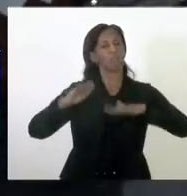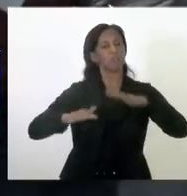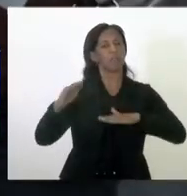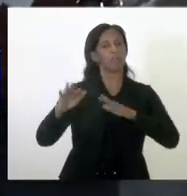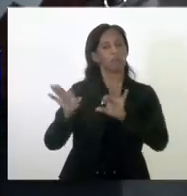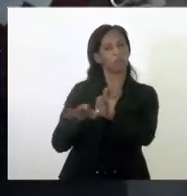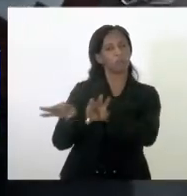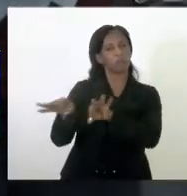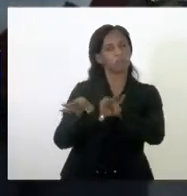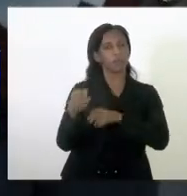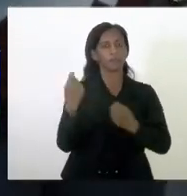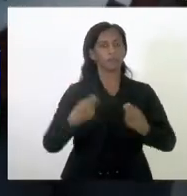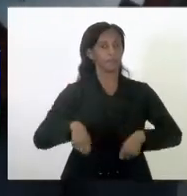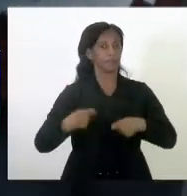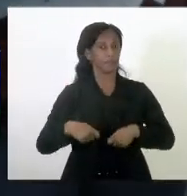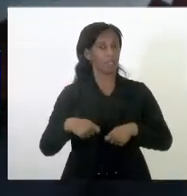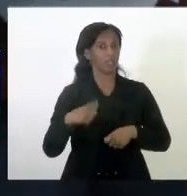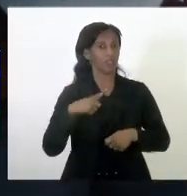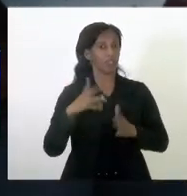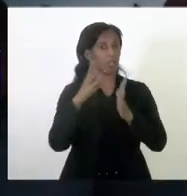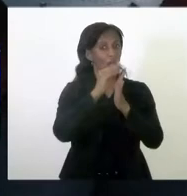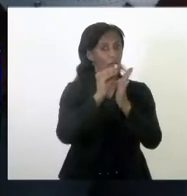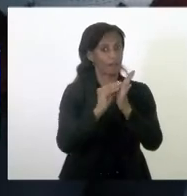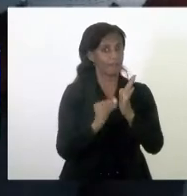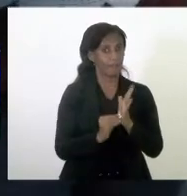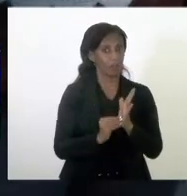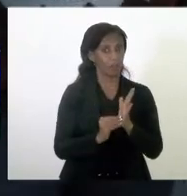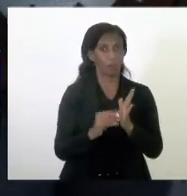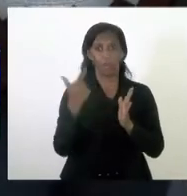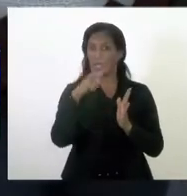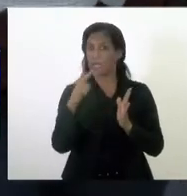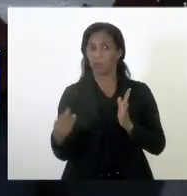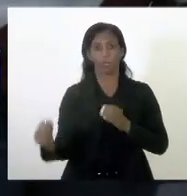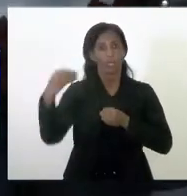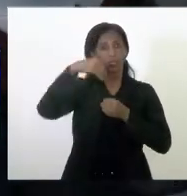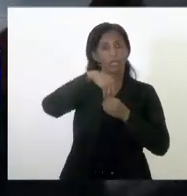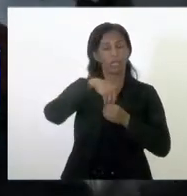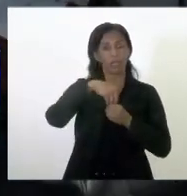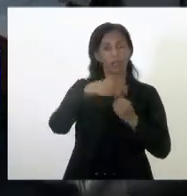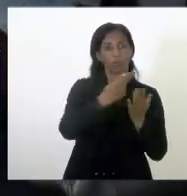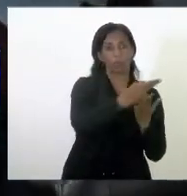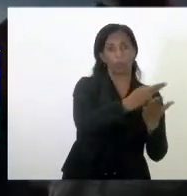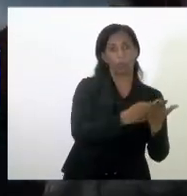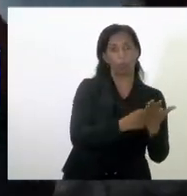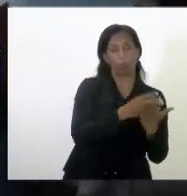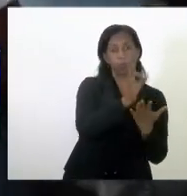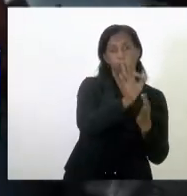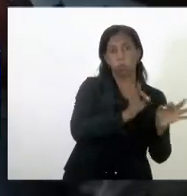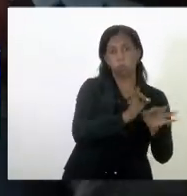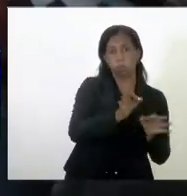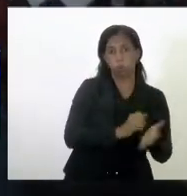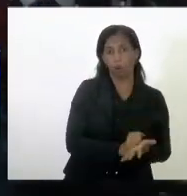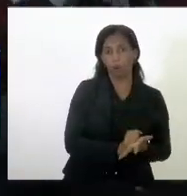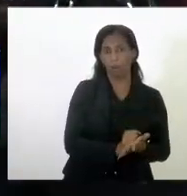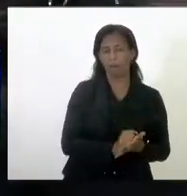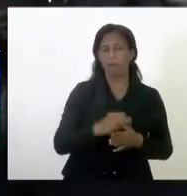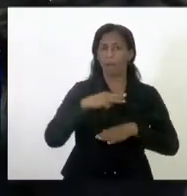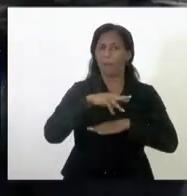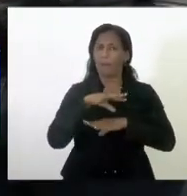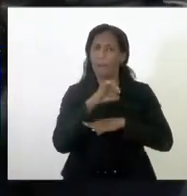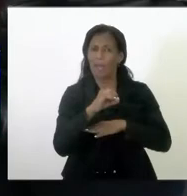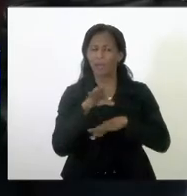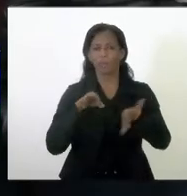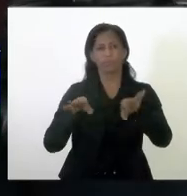a gente tem necessidade de ter elementos que não estão no projeto. Por isso que eu, inclusive, fiz questão de dizer, o mérito que está sendo discutido, na minha